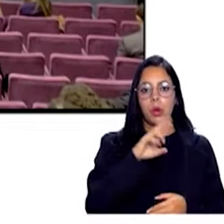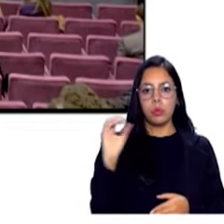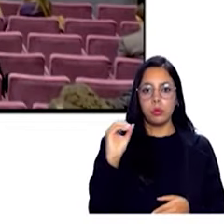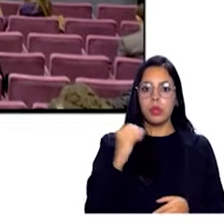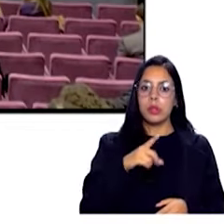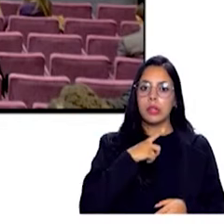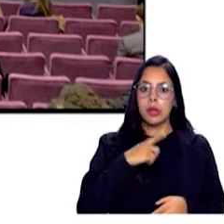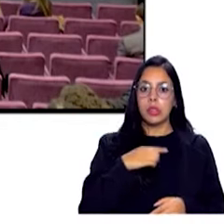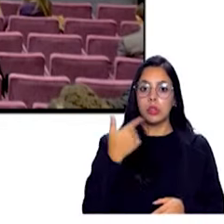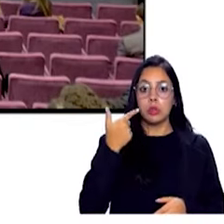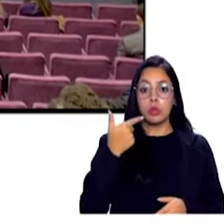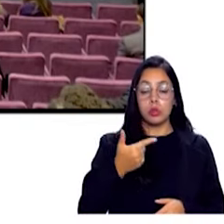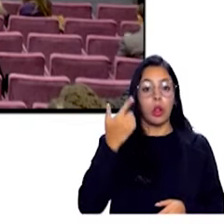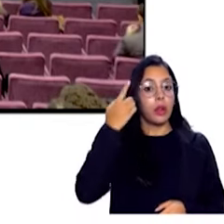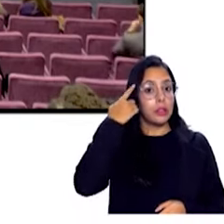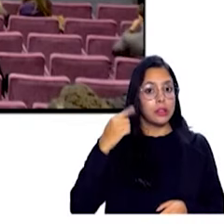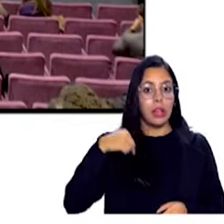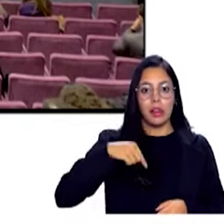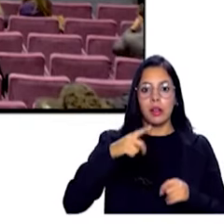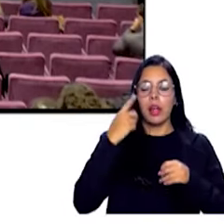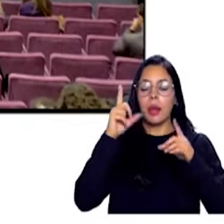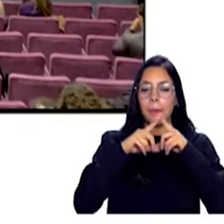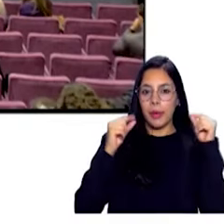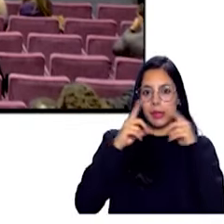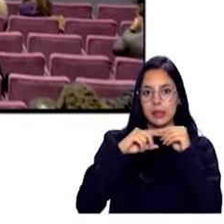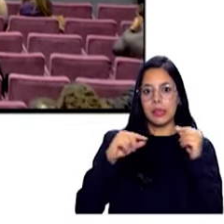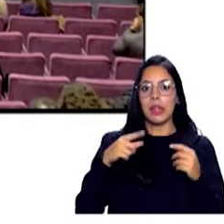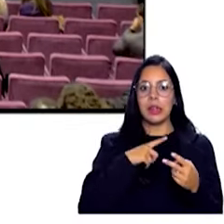conus unaes